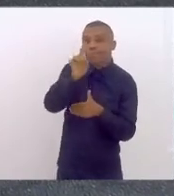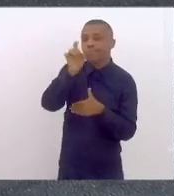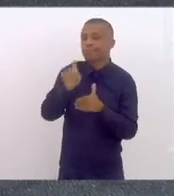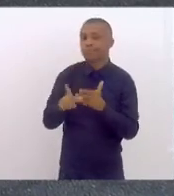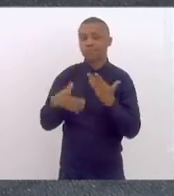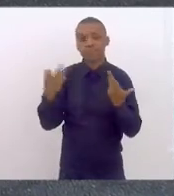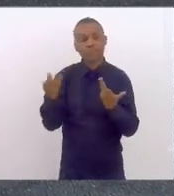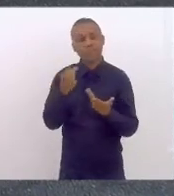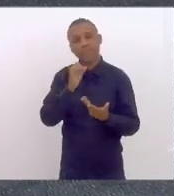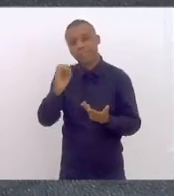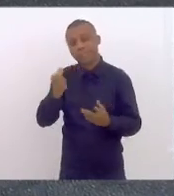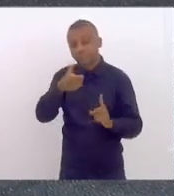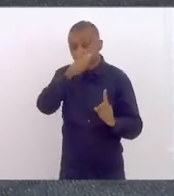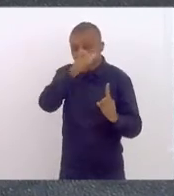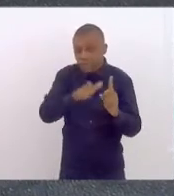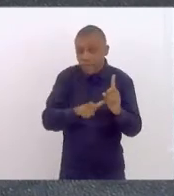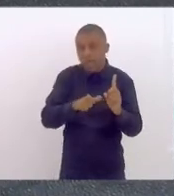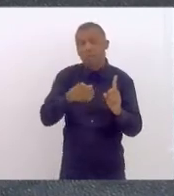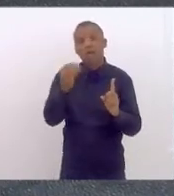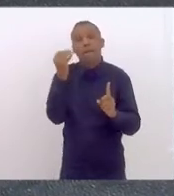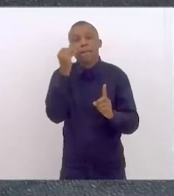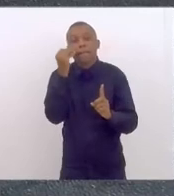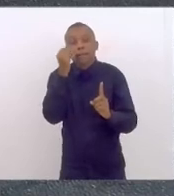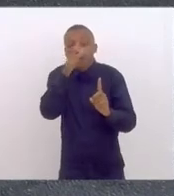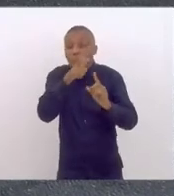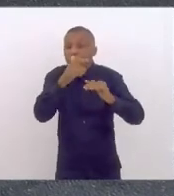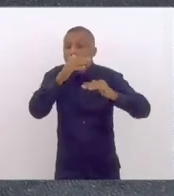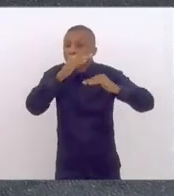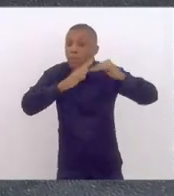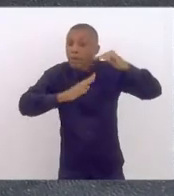é um artesanato artesão